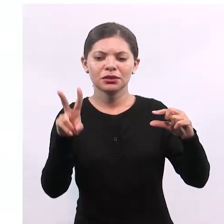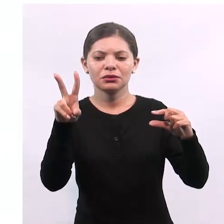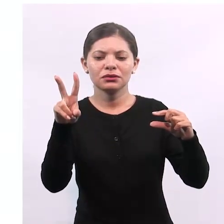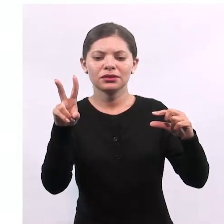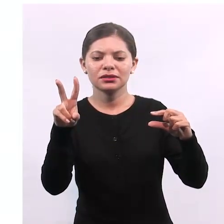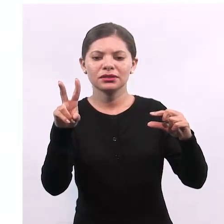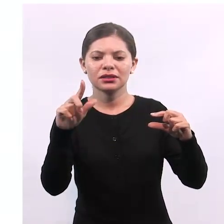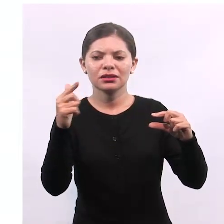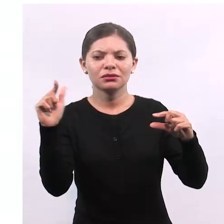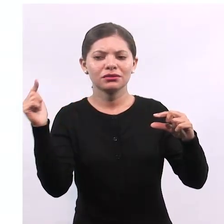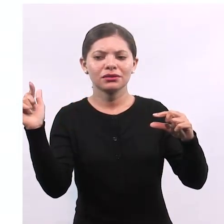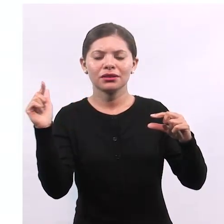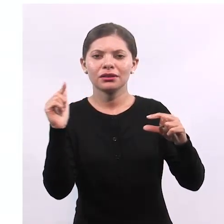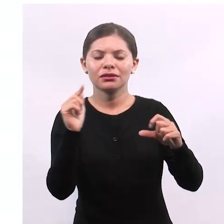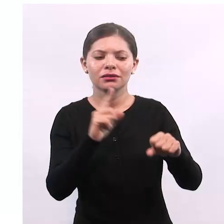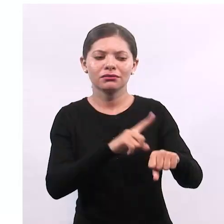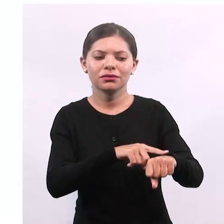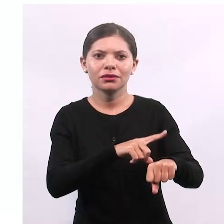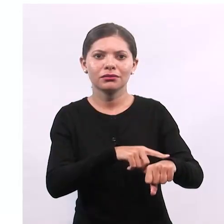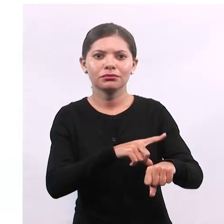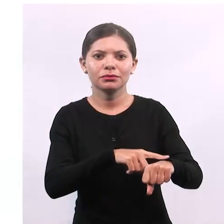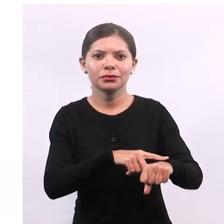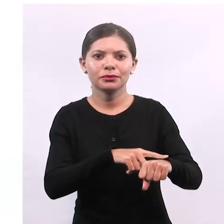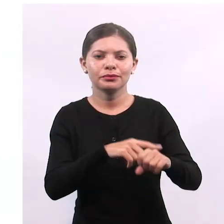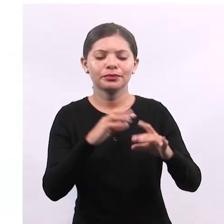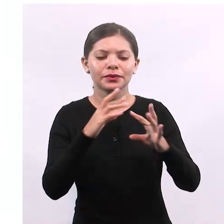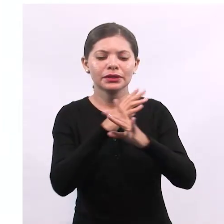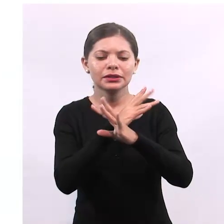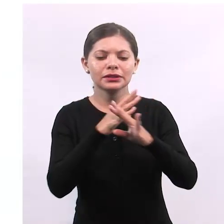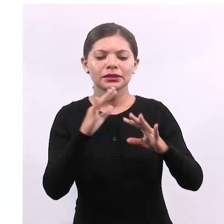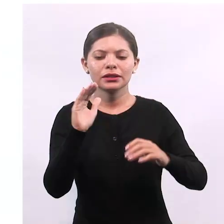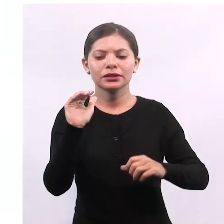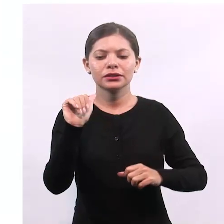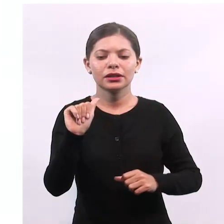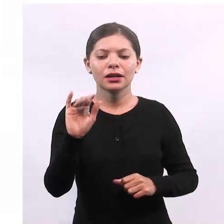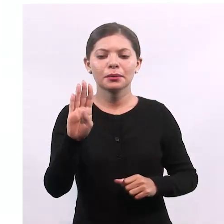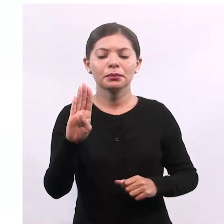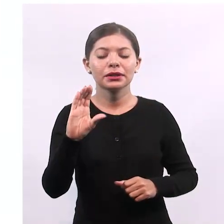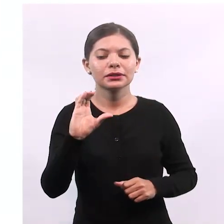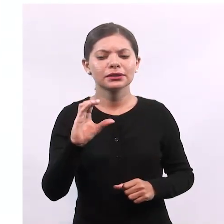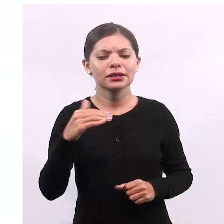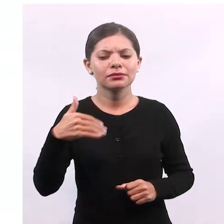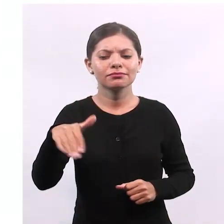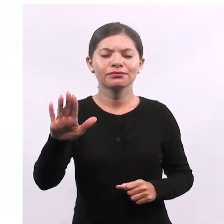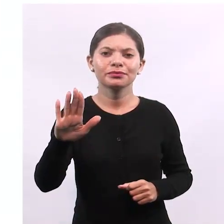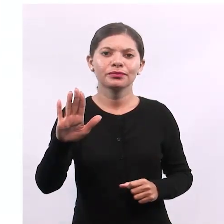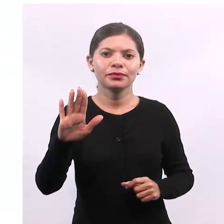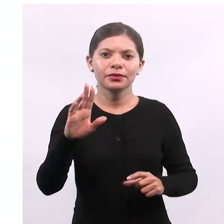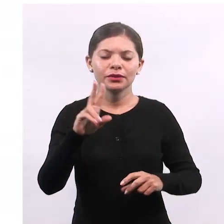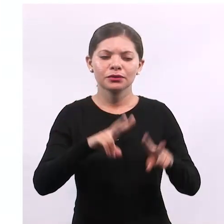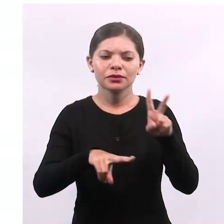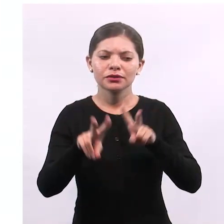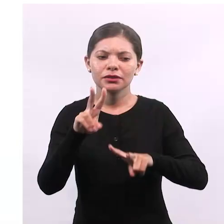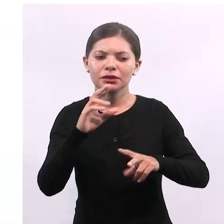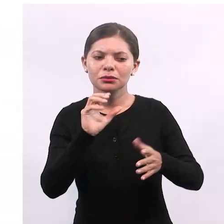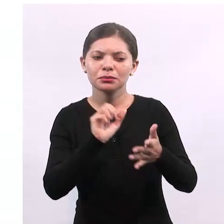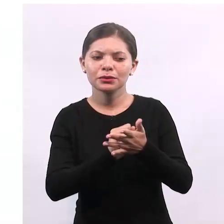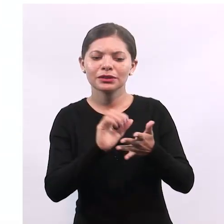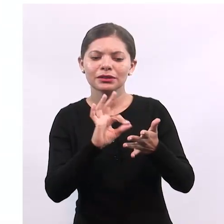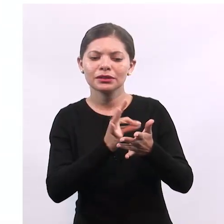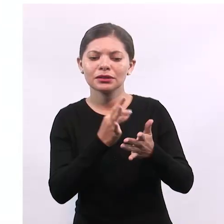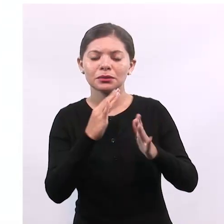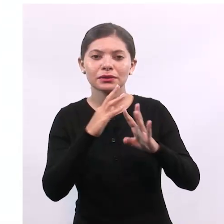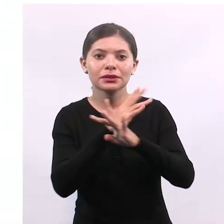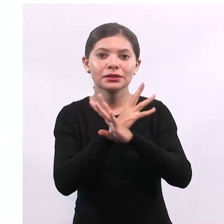se eu tivesse aqui cidade a cidade B cidade sucessivamente Eu Tô verificando o número de matrículas daquela cidade não